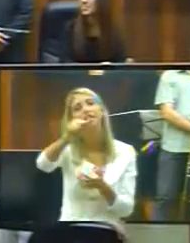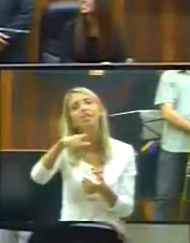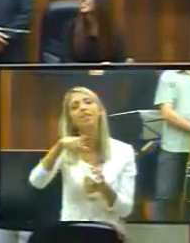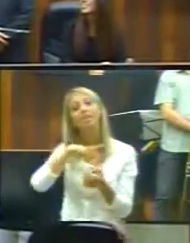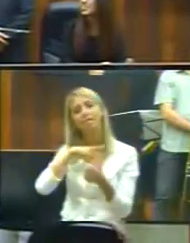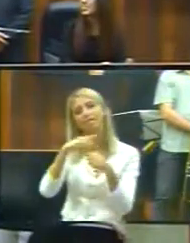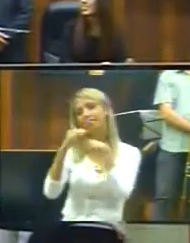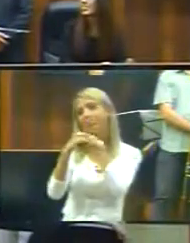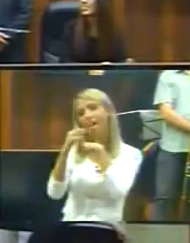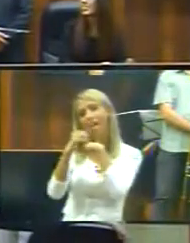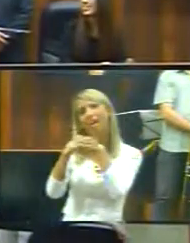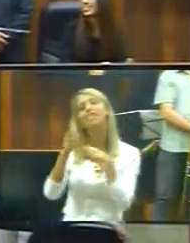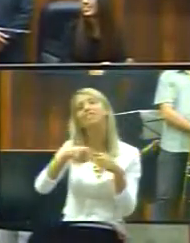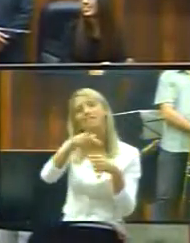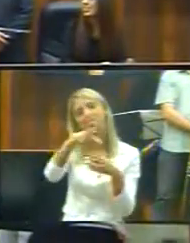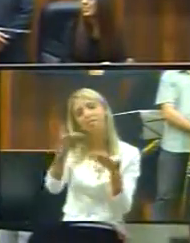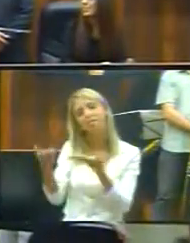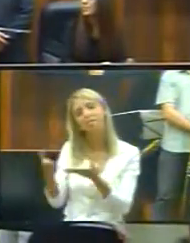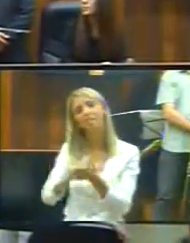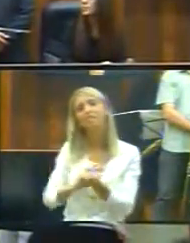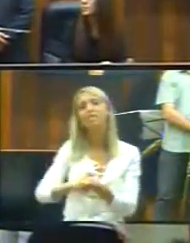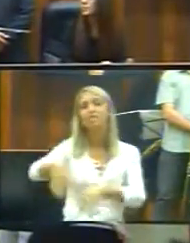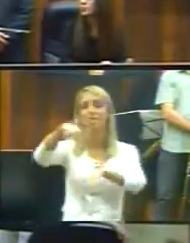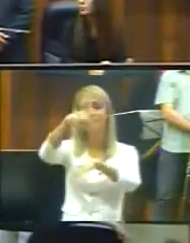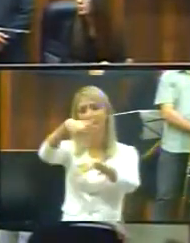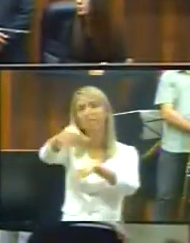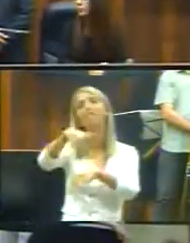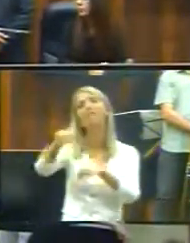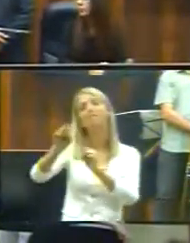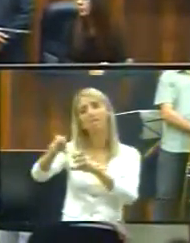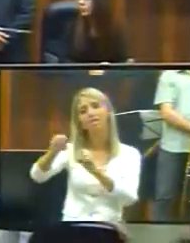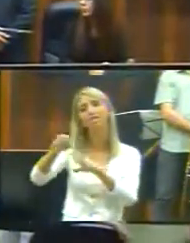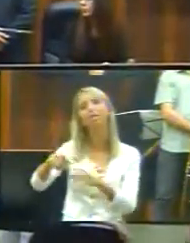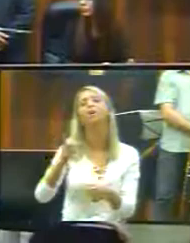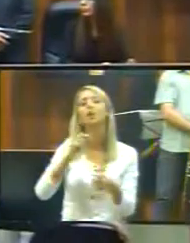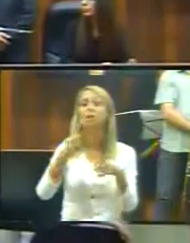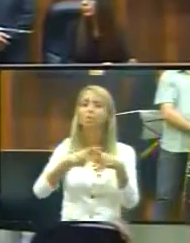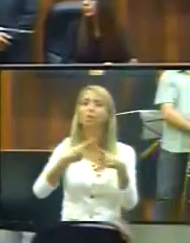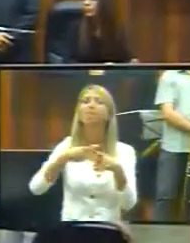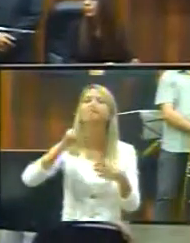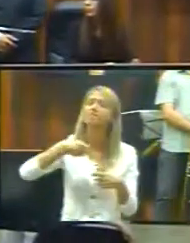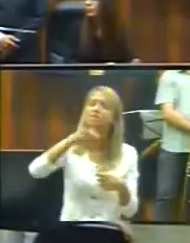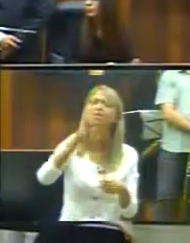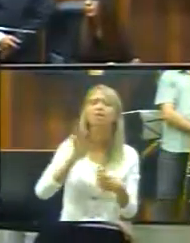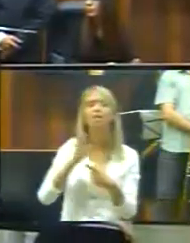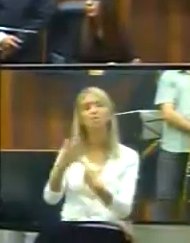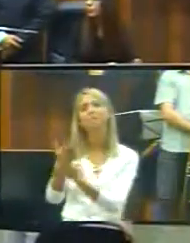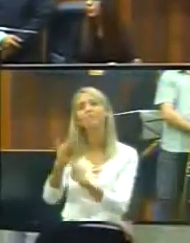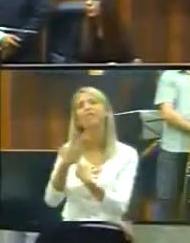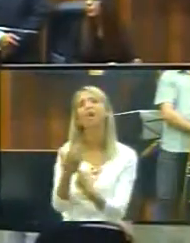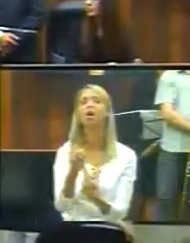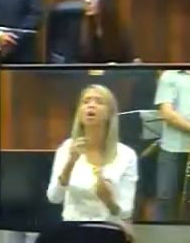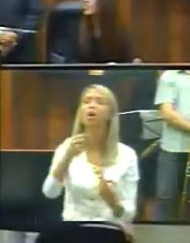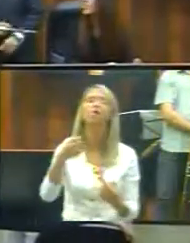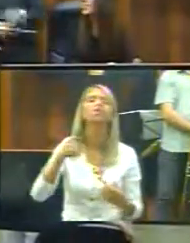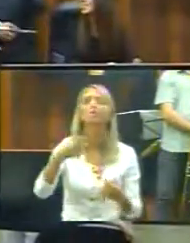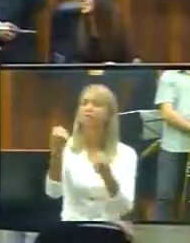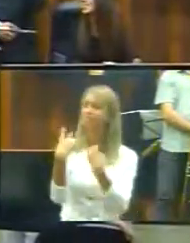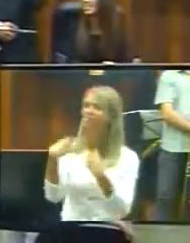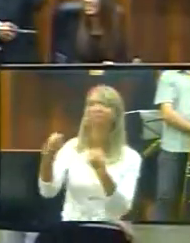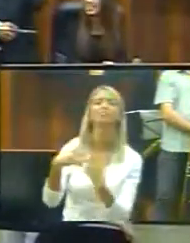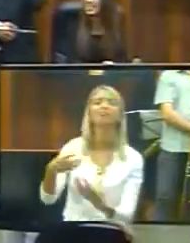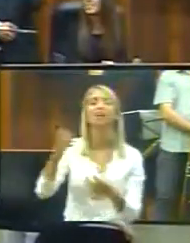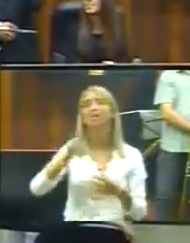mãezona, vai para tudo quanto é lugar com a gente. O Alessandro, que foi extremamente receptivo com a gente, quase fez uma palestra lá com a gente, deixou a gente a